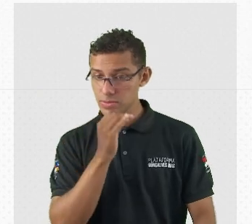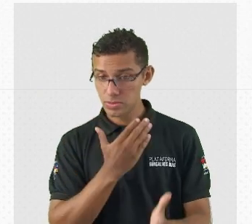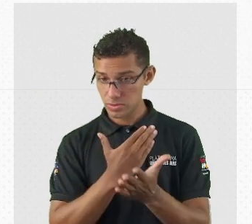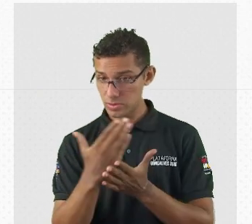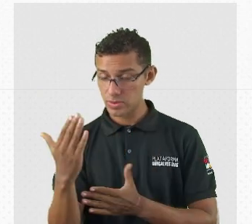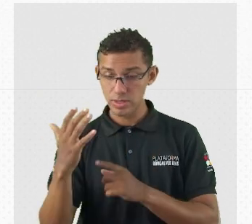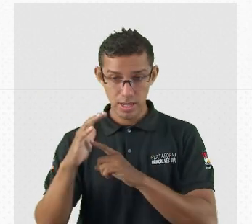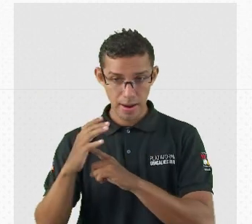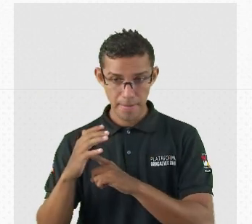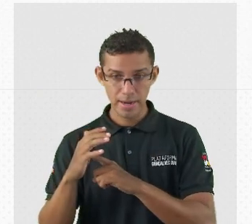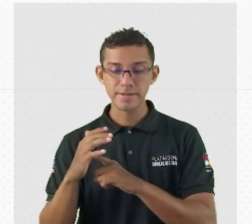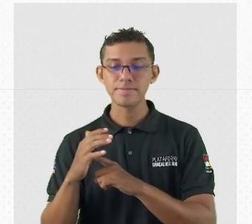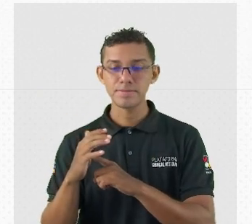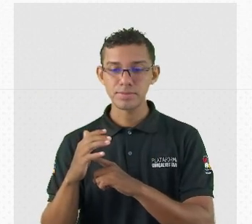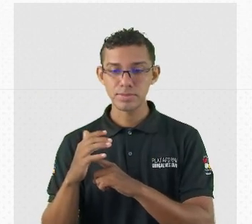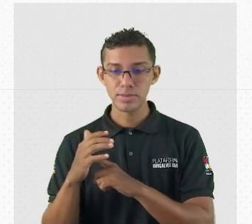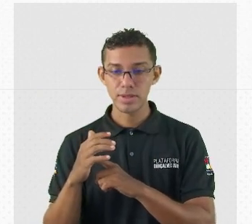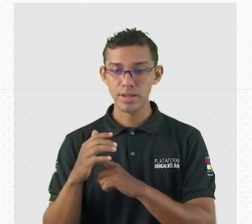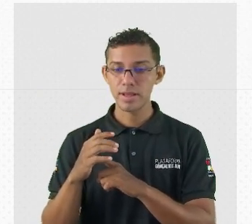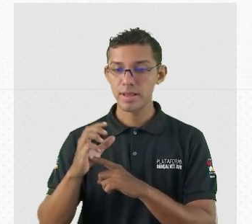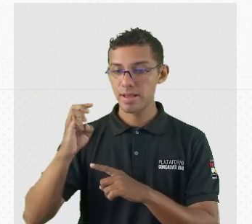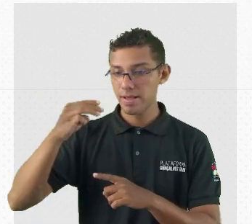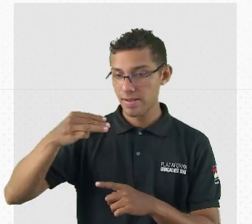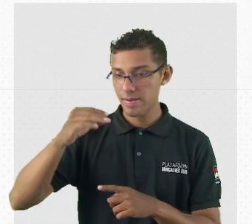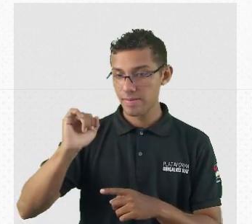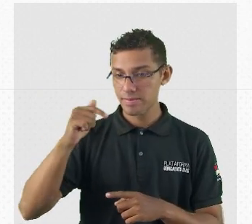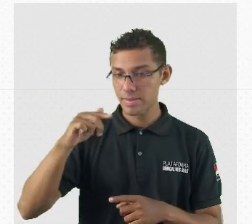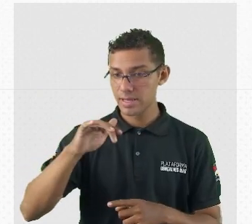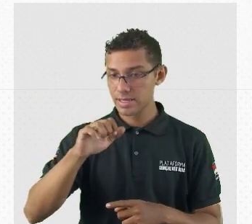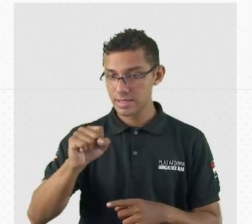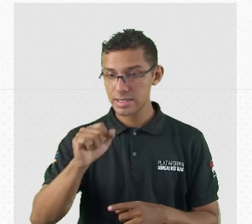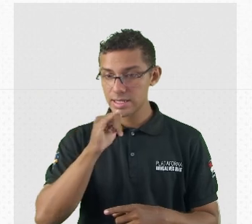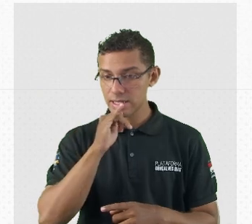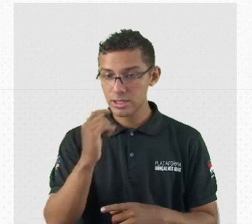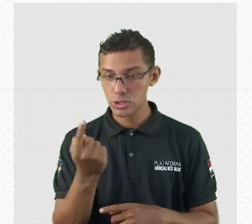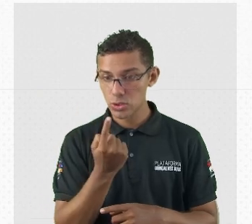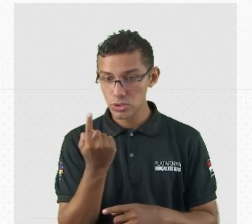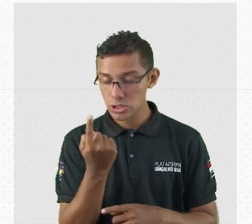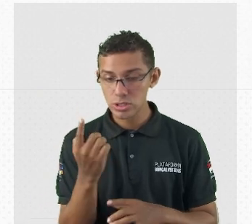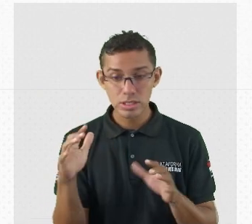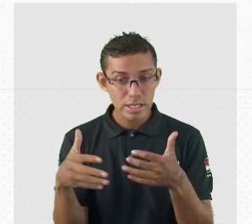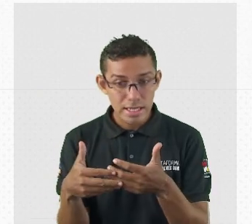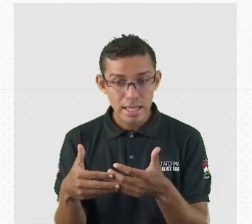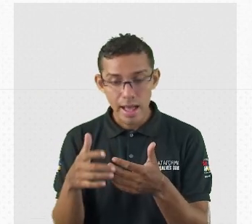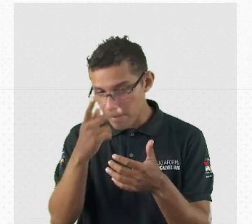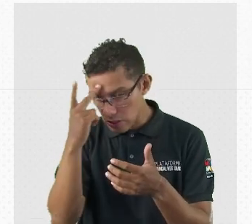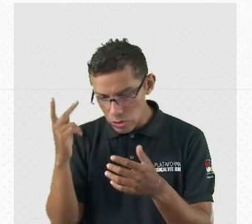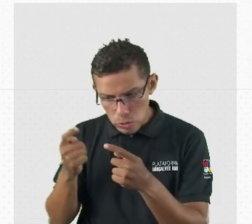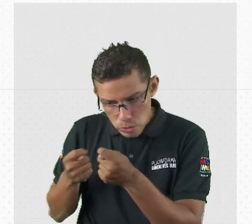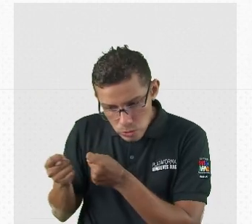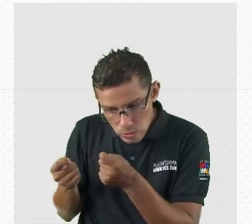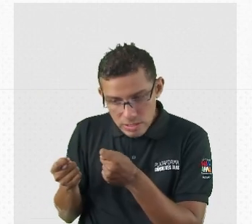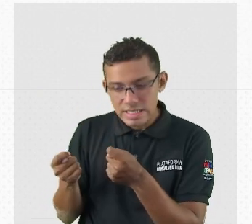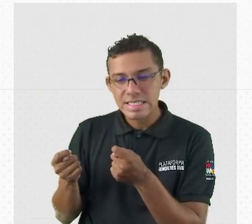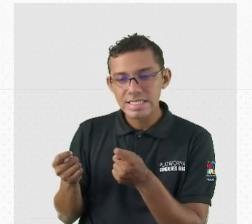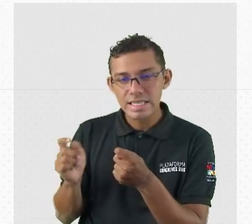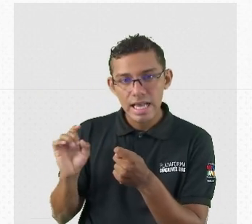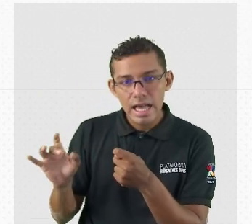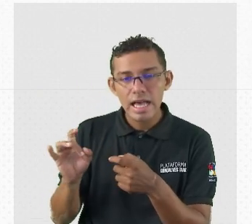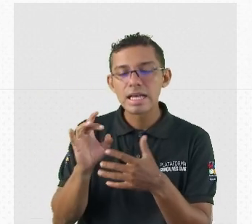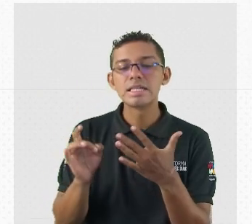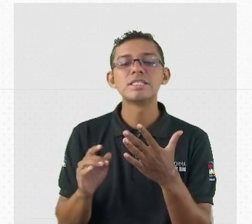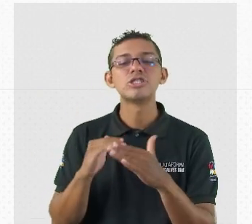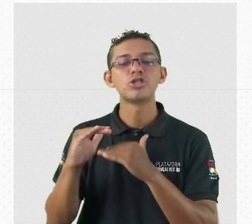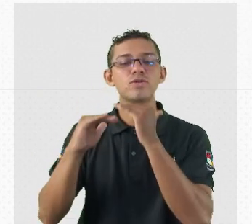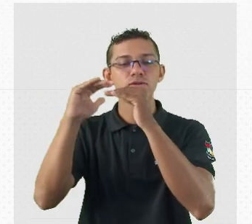como eu falei para vocês, produção maquinofatureira. Não é a máquina produzindo sozinha, tu tem alguém manuseando essa máquina para que ela